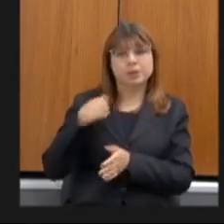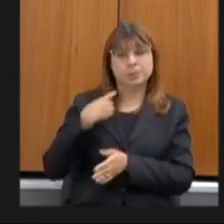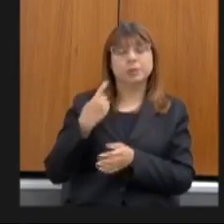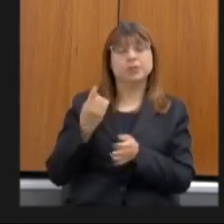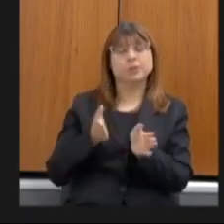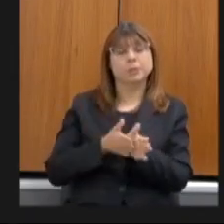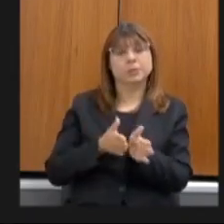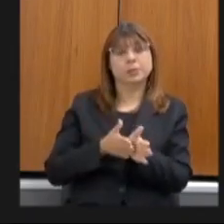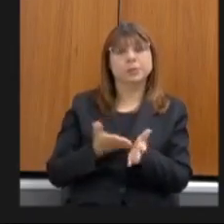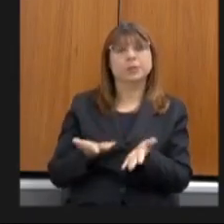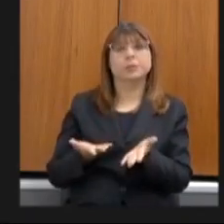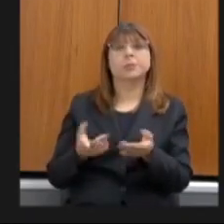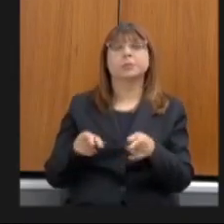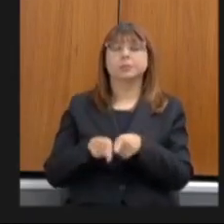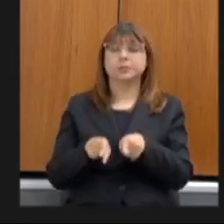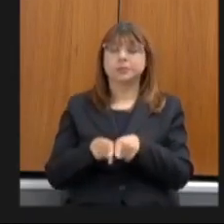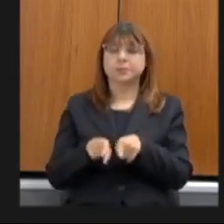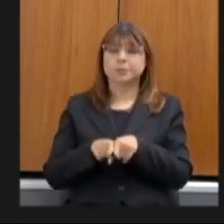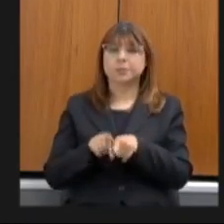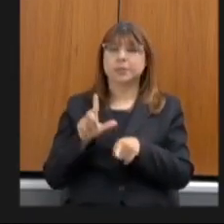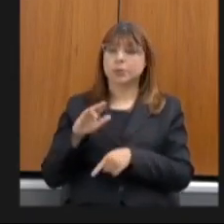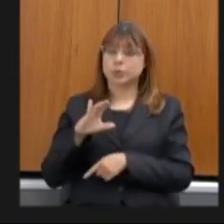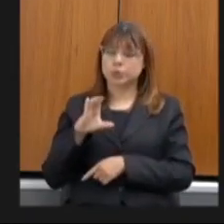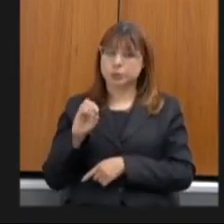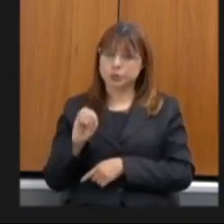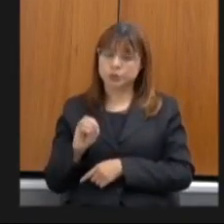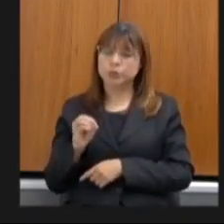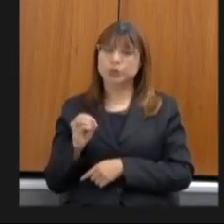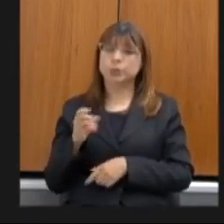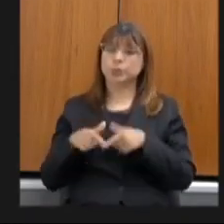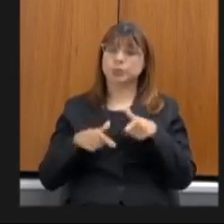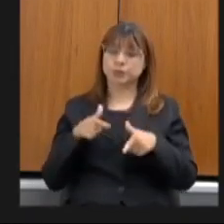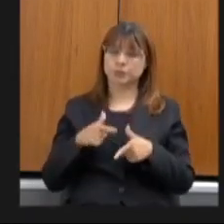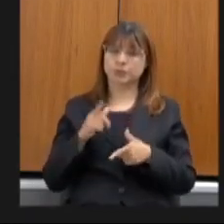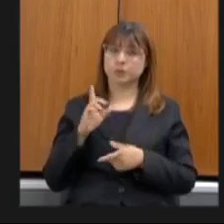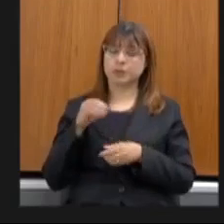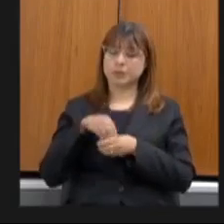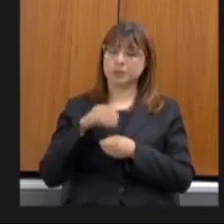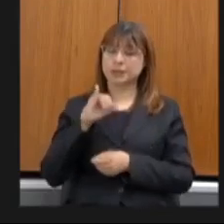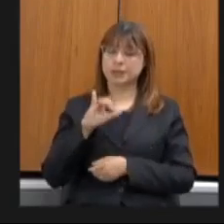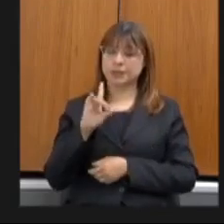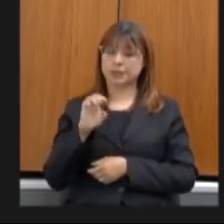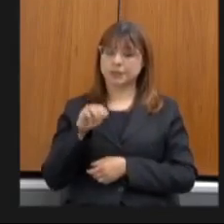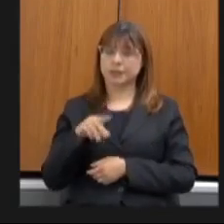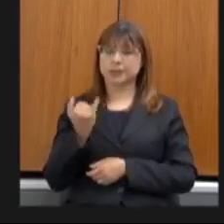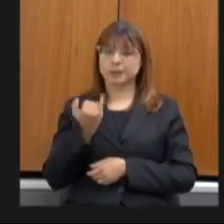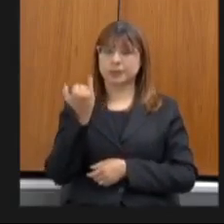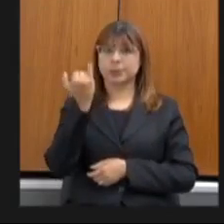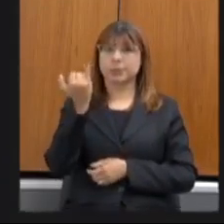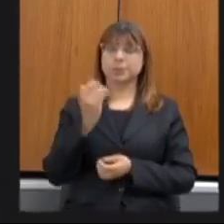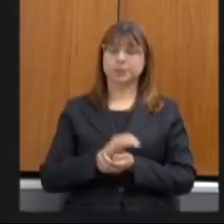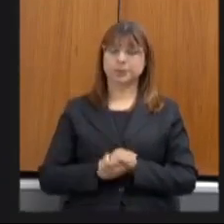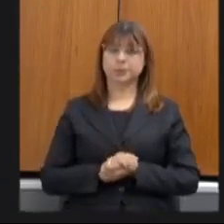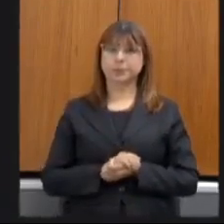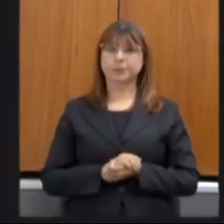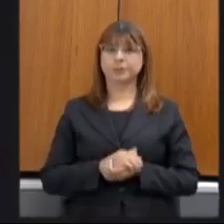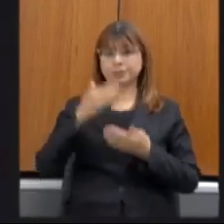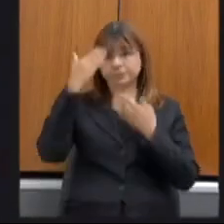Parabéns Nilson também pelo trabalho que desenvolve para gente e VM importância que tem